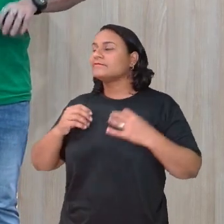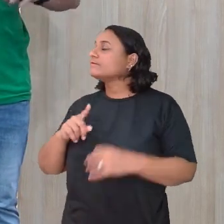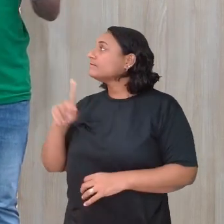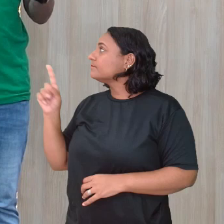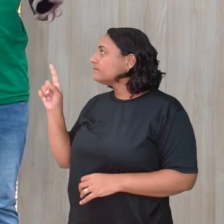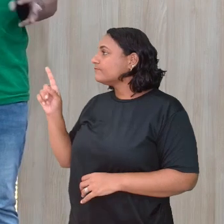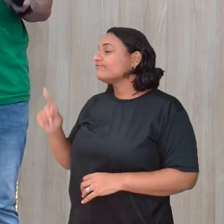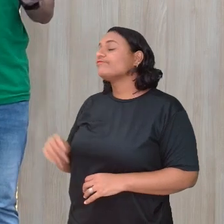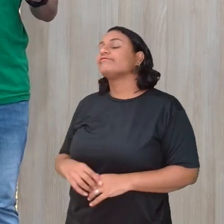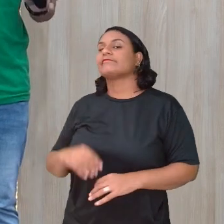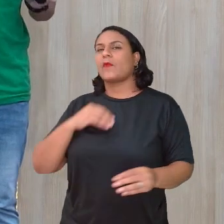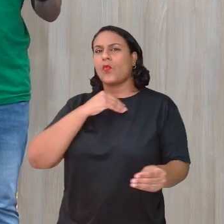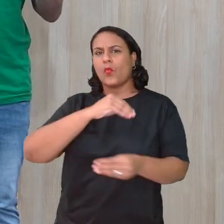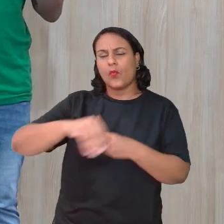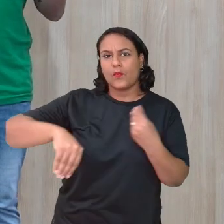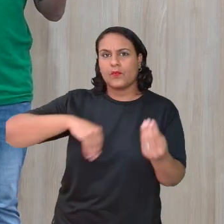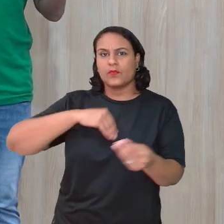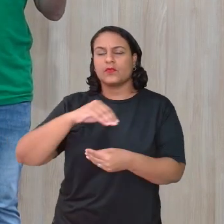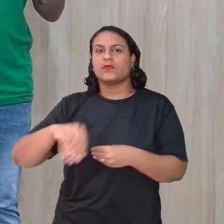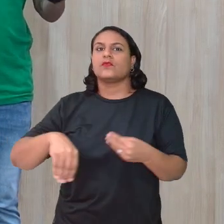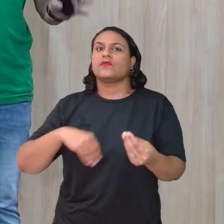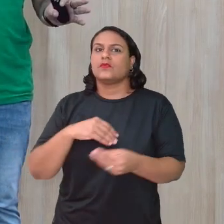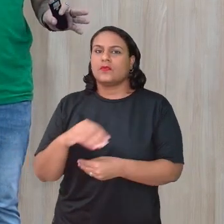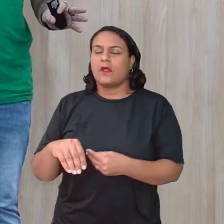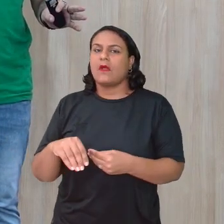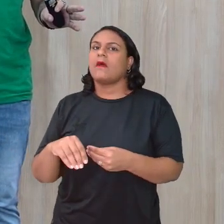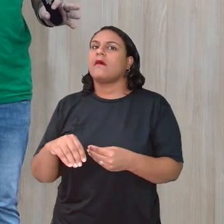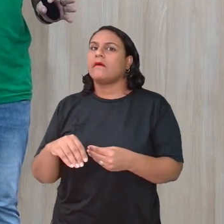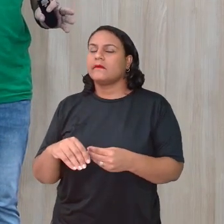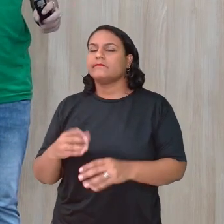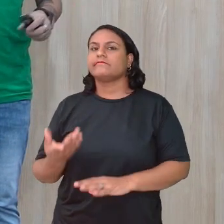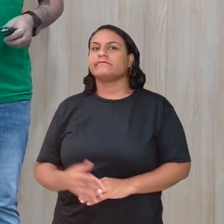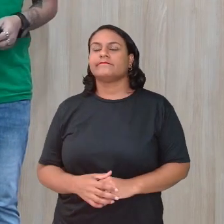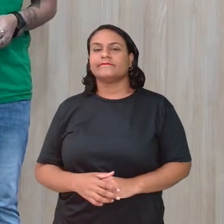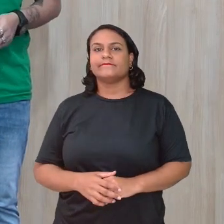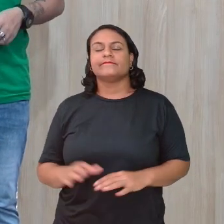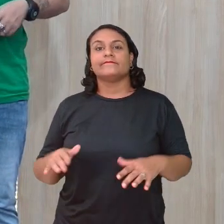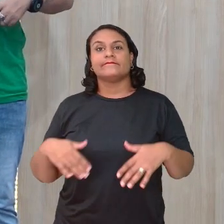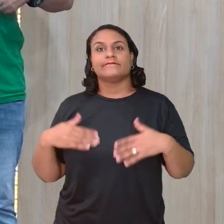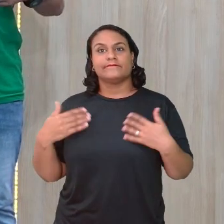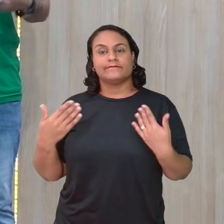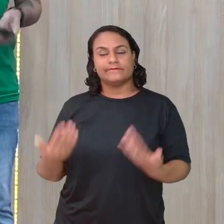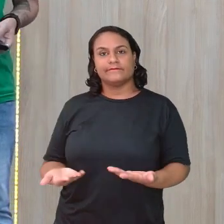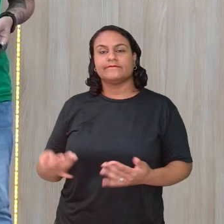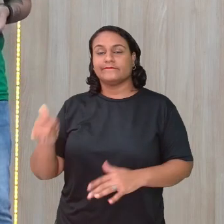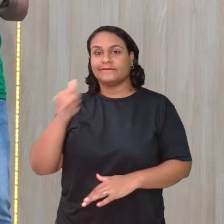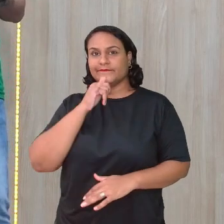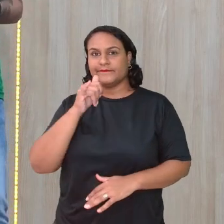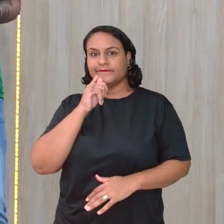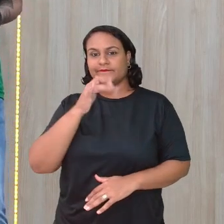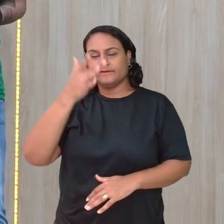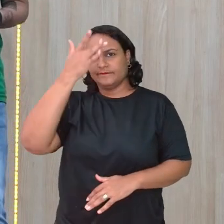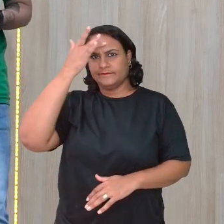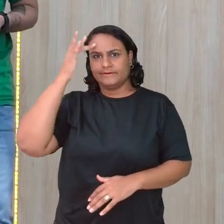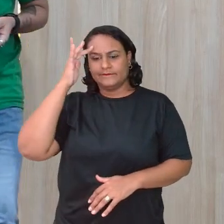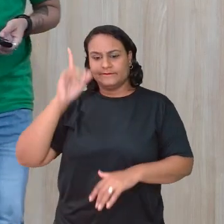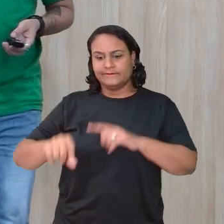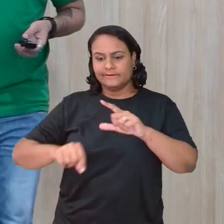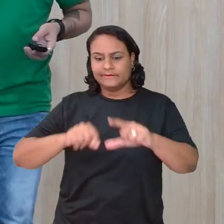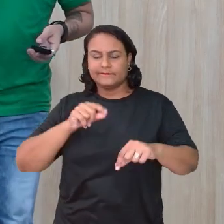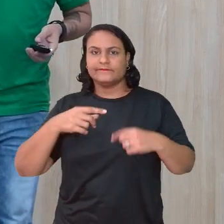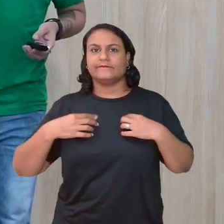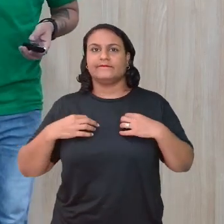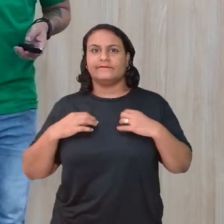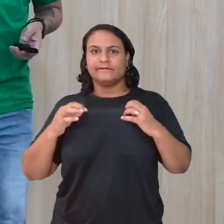elas estão misturadas com relação aos preços, tá bom? Então, vamos supor que aquela pessoa que está escolhendo a